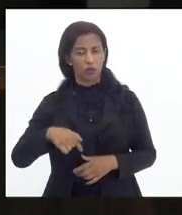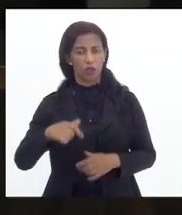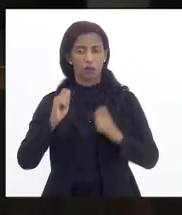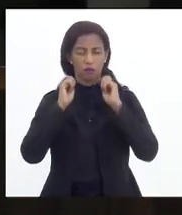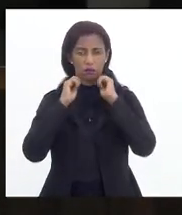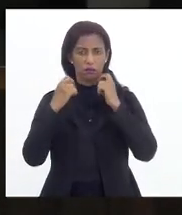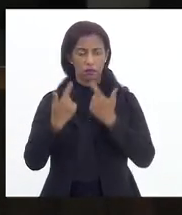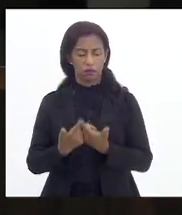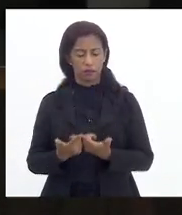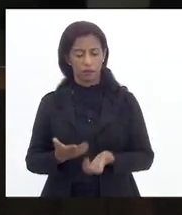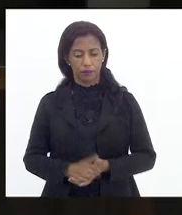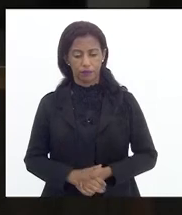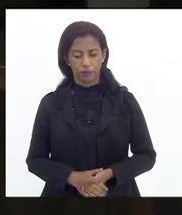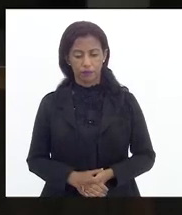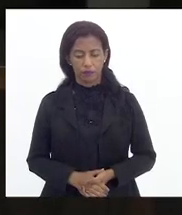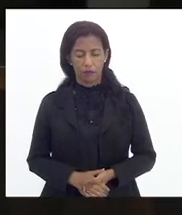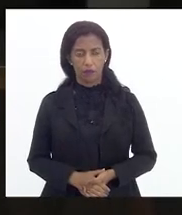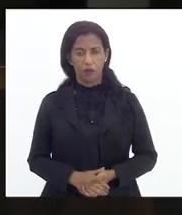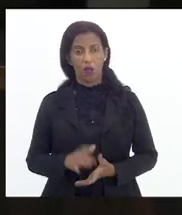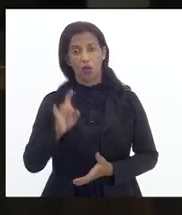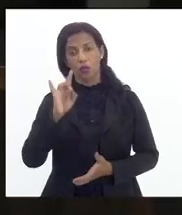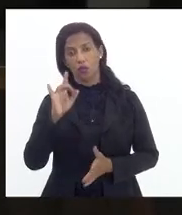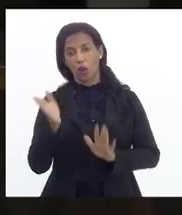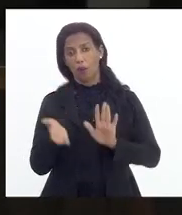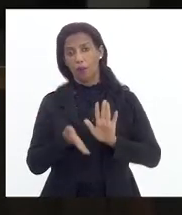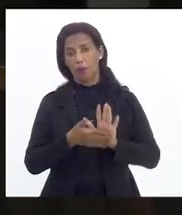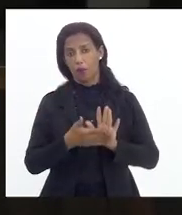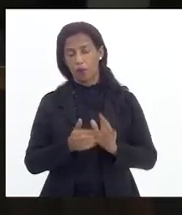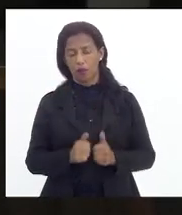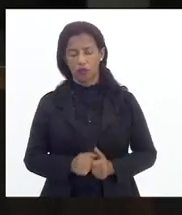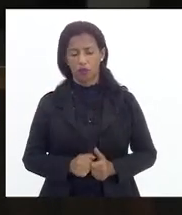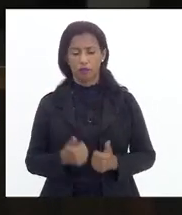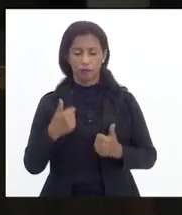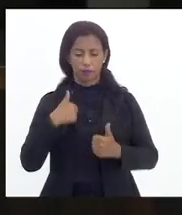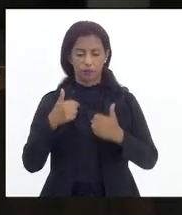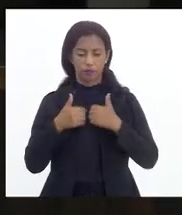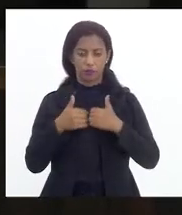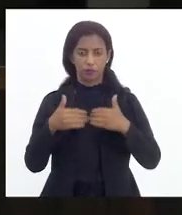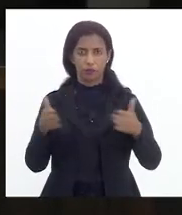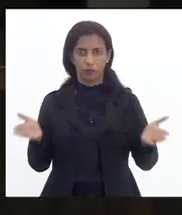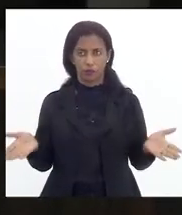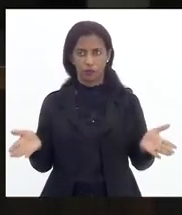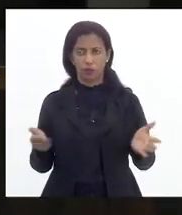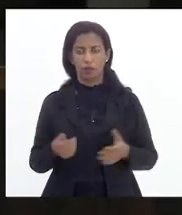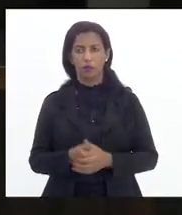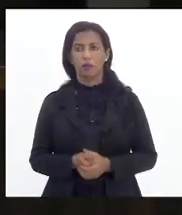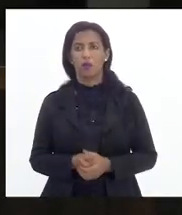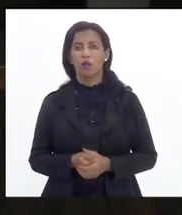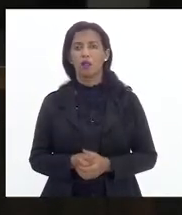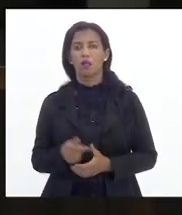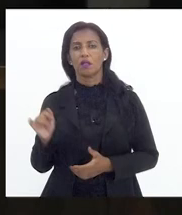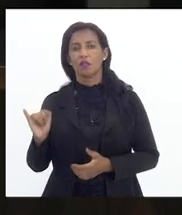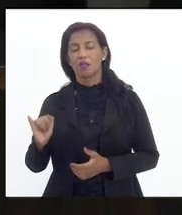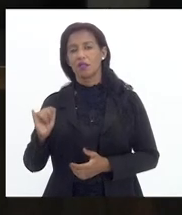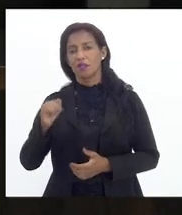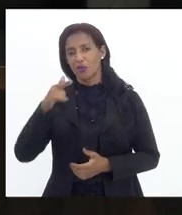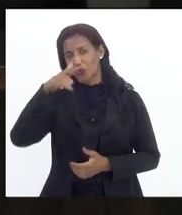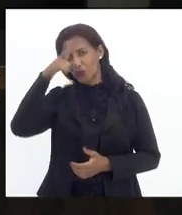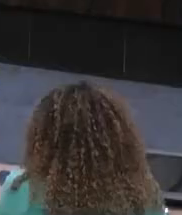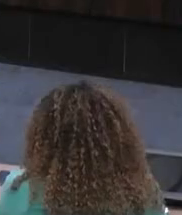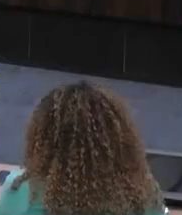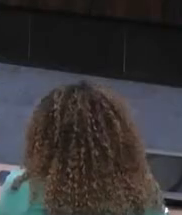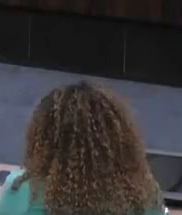tô portanto eu gostaria de fazer a seguinte proposta Eu vou abrir a palavra se o Deputado Luiz Paulo assim